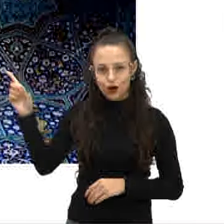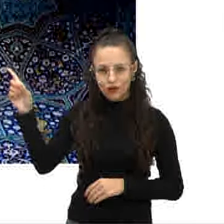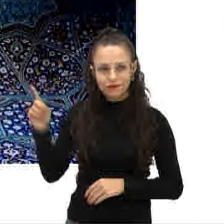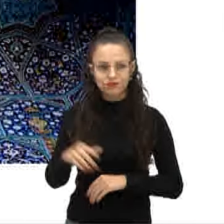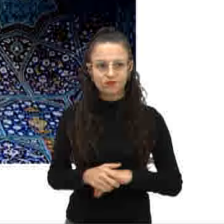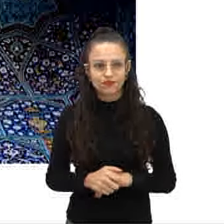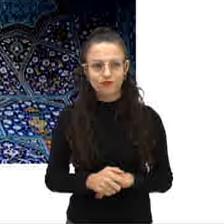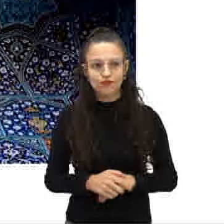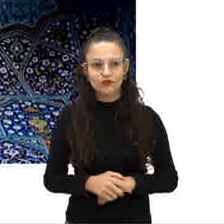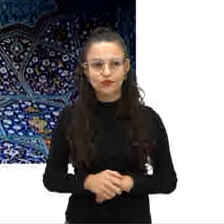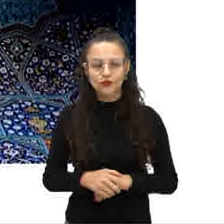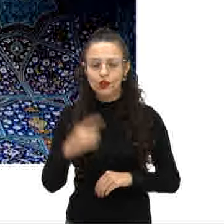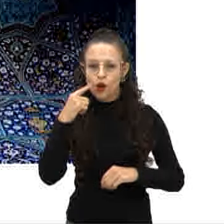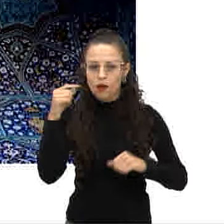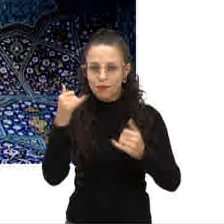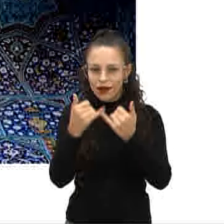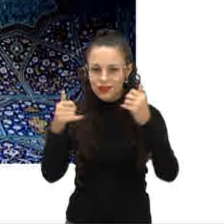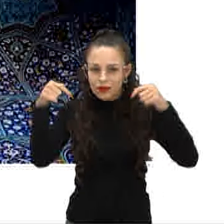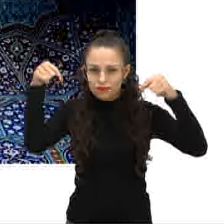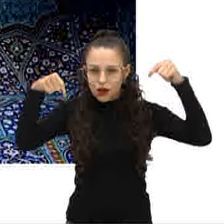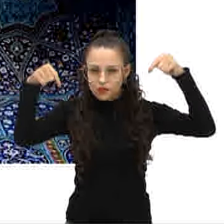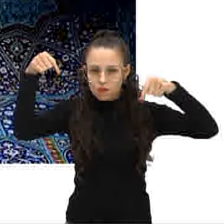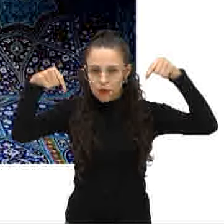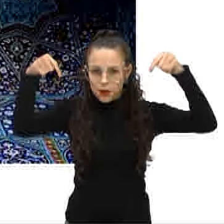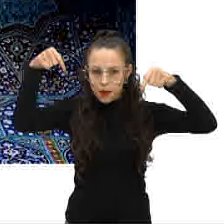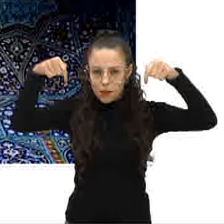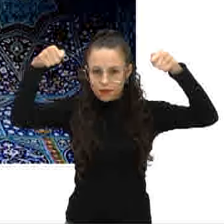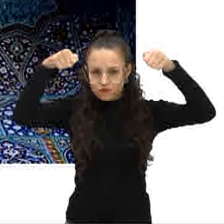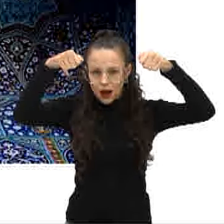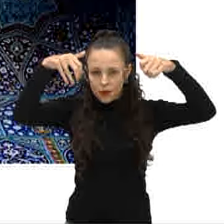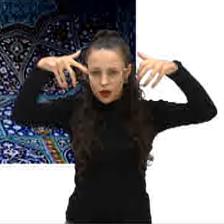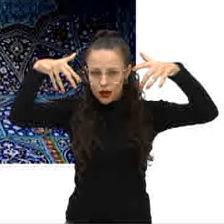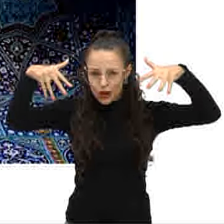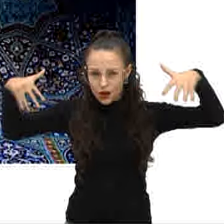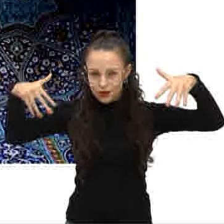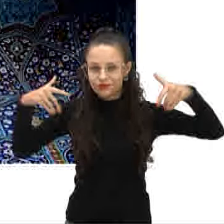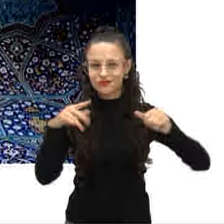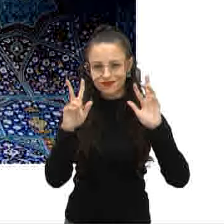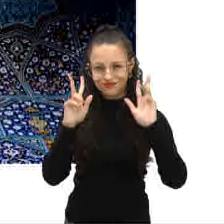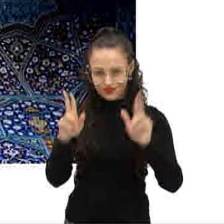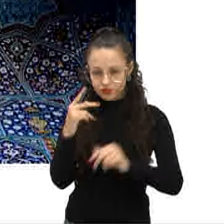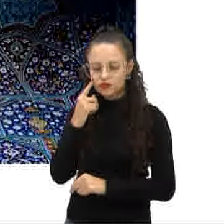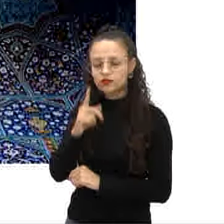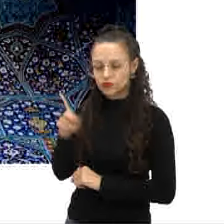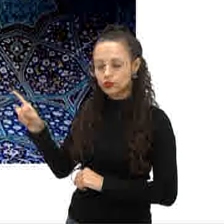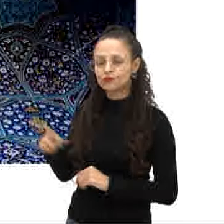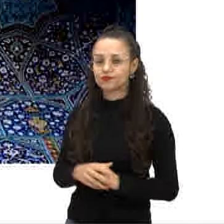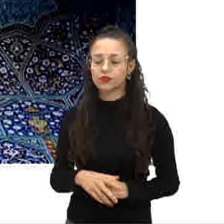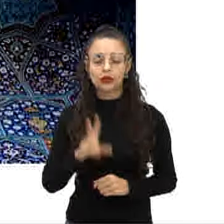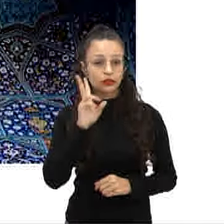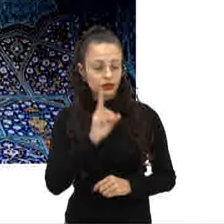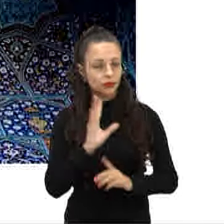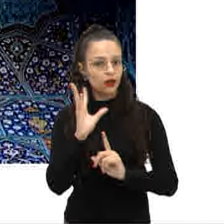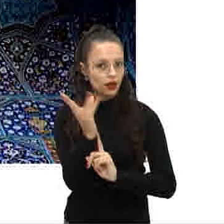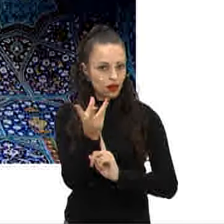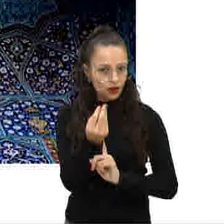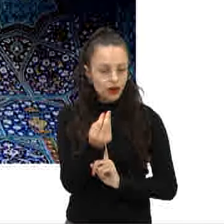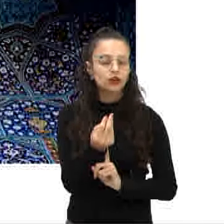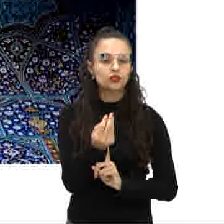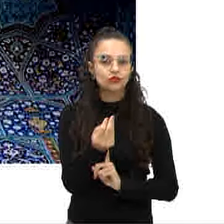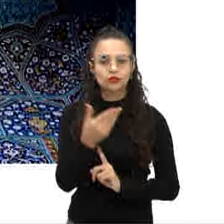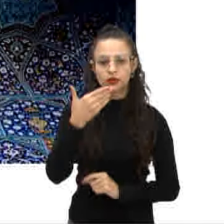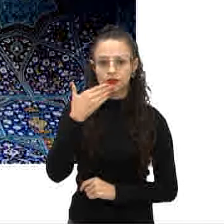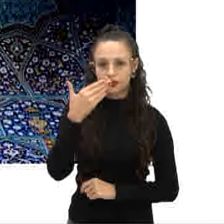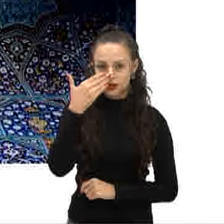estalactites, veja os pontiagudos aqui, tá? Parece um aglomerado. Você lembra que a arte islâmica ela é muito formada